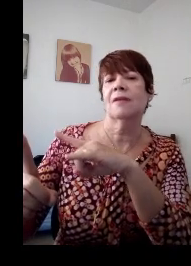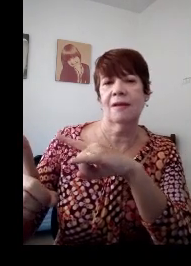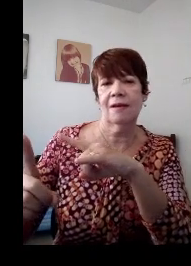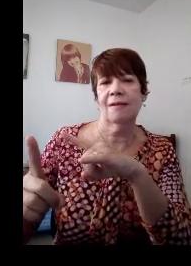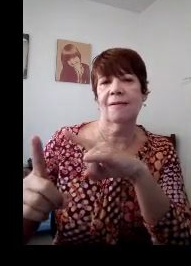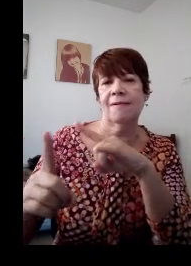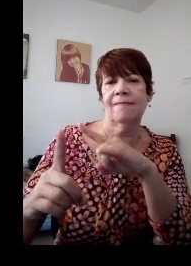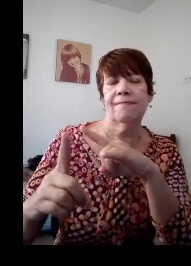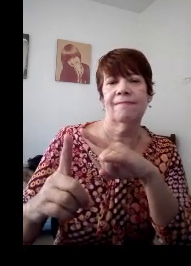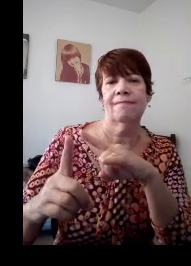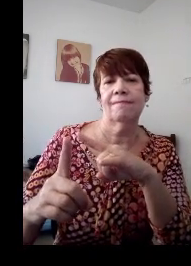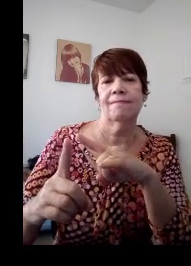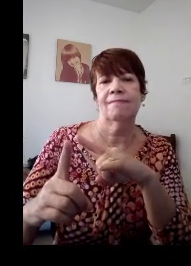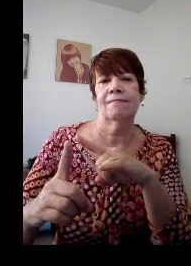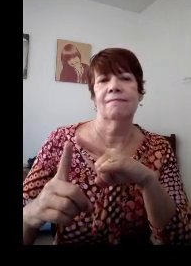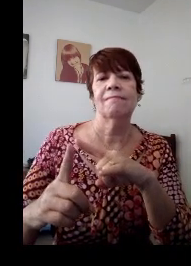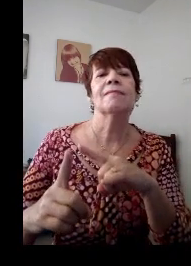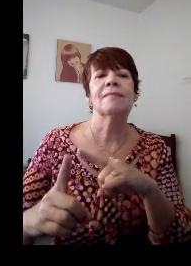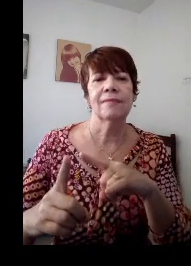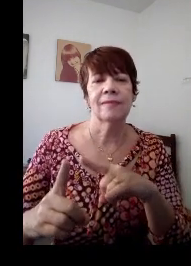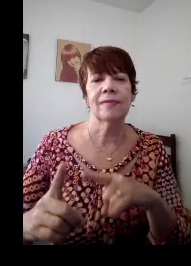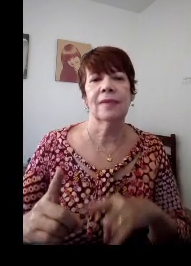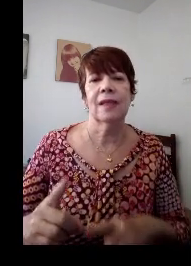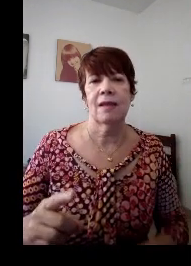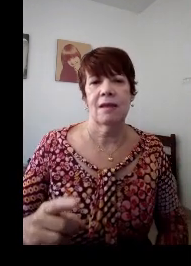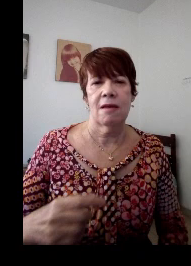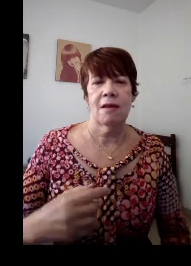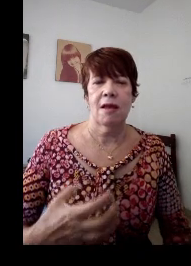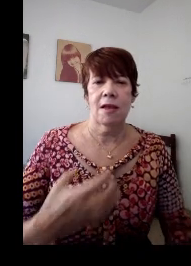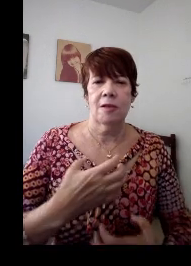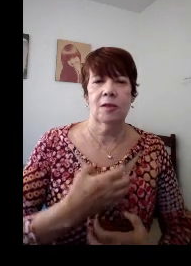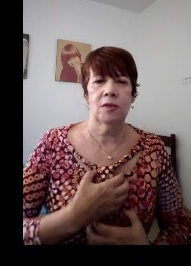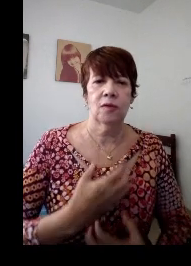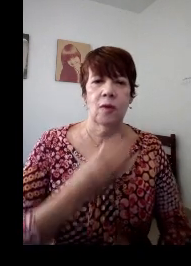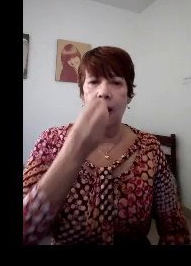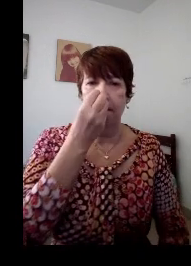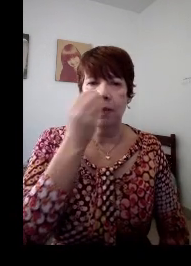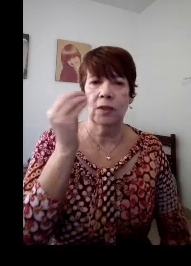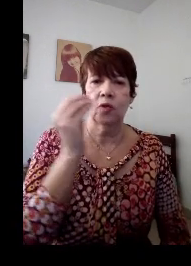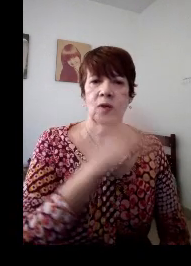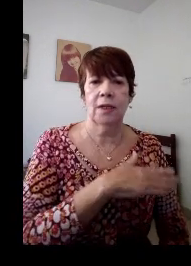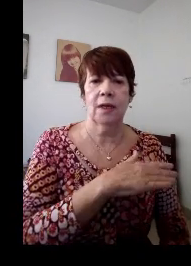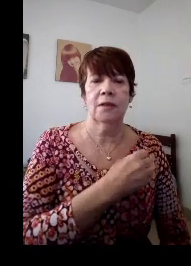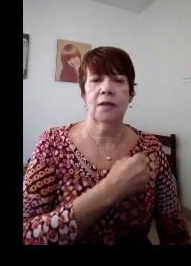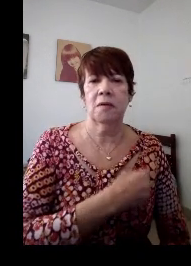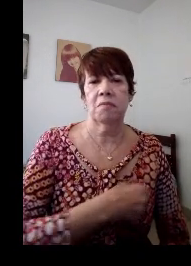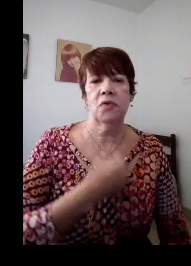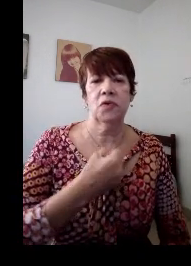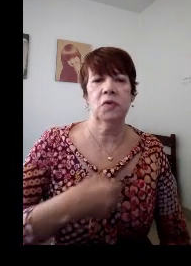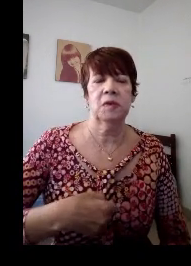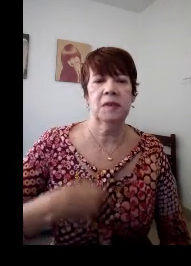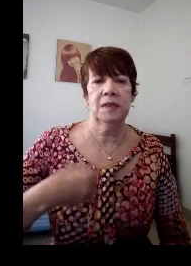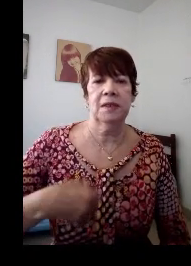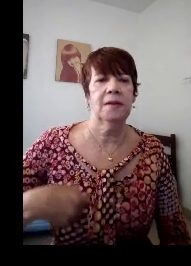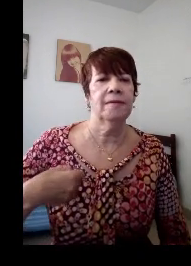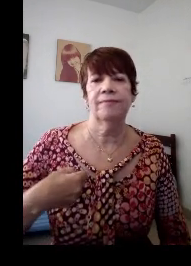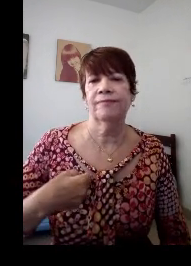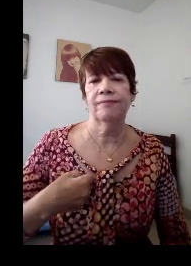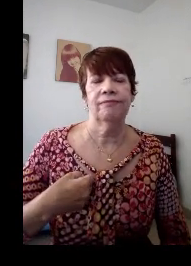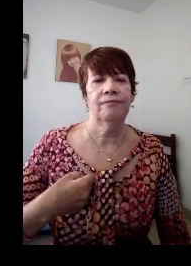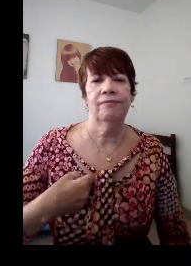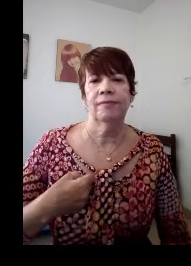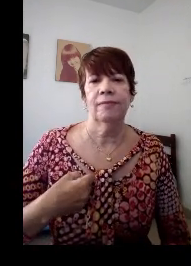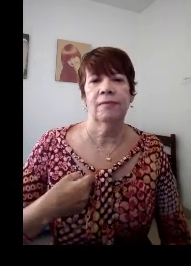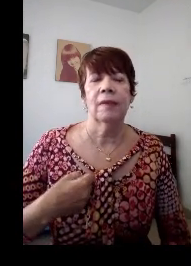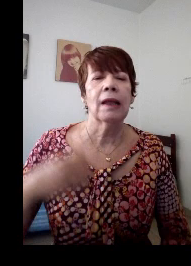ter sido recusada, né? Ela foi ignorada. Ela não se conformou